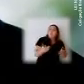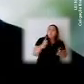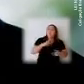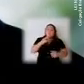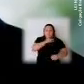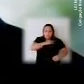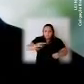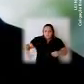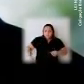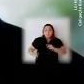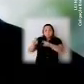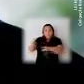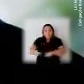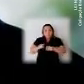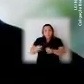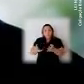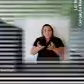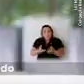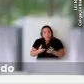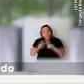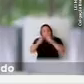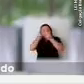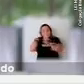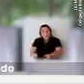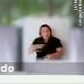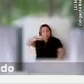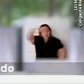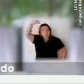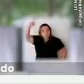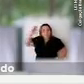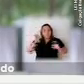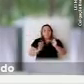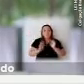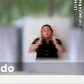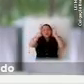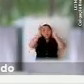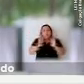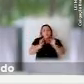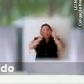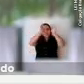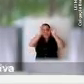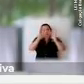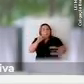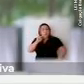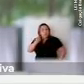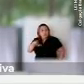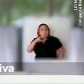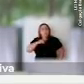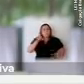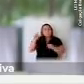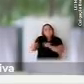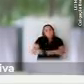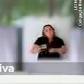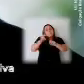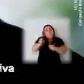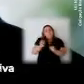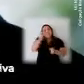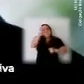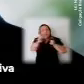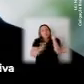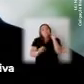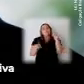E eles querem fornecer tecnologia De modo que o povo nordestino do semiárido Tenha também uma